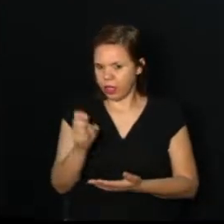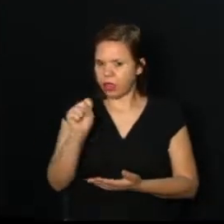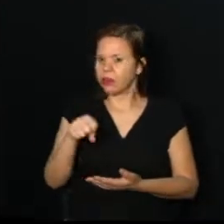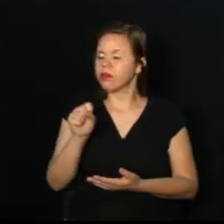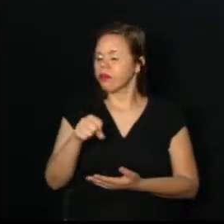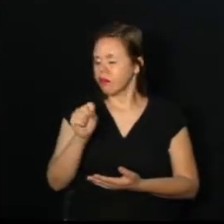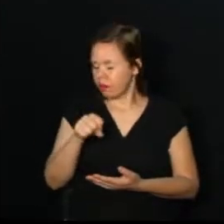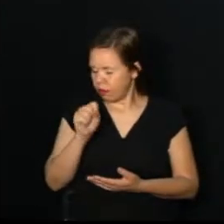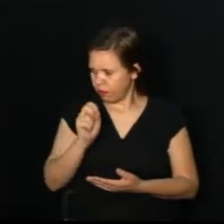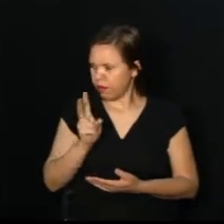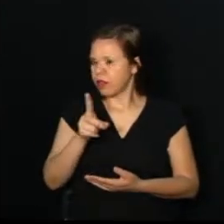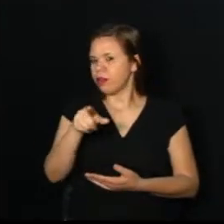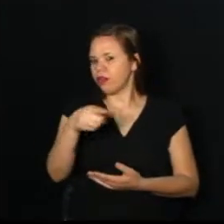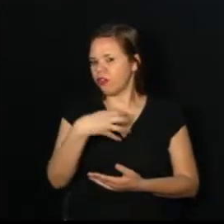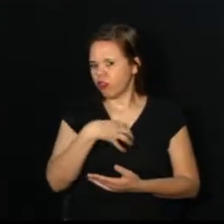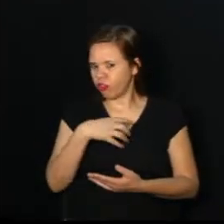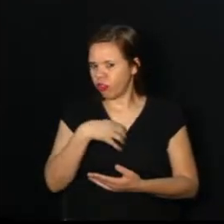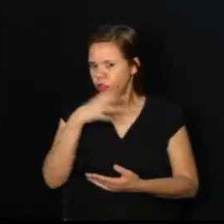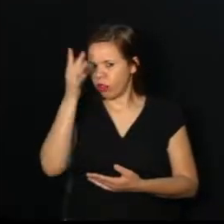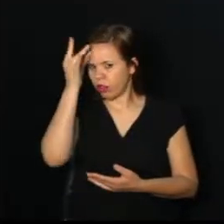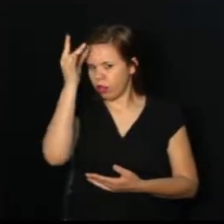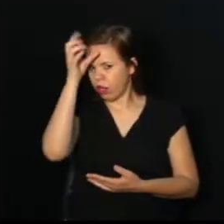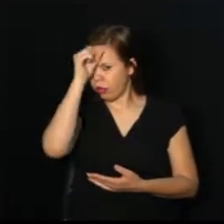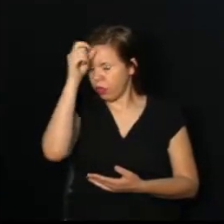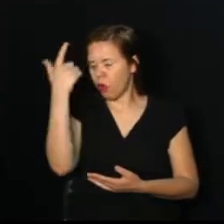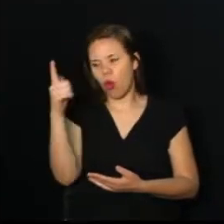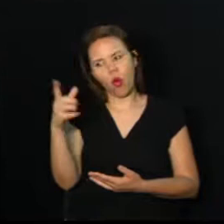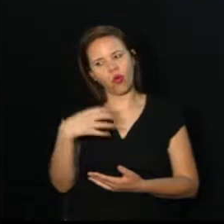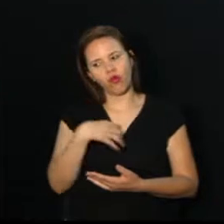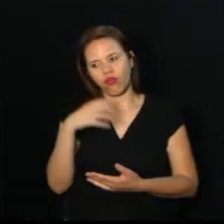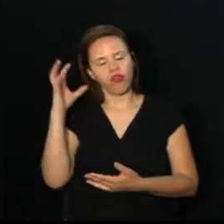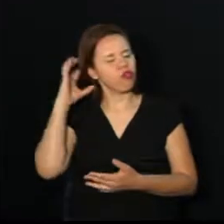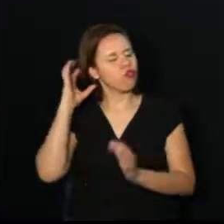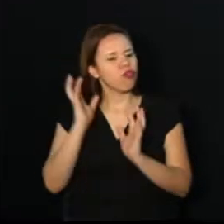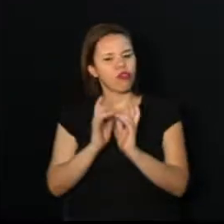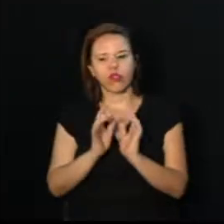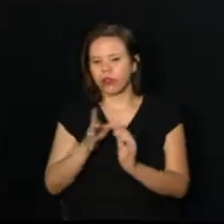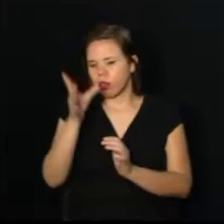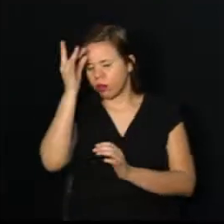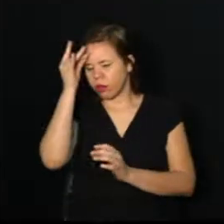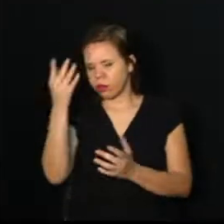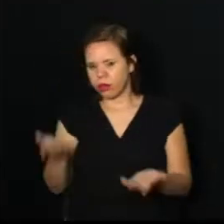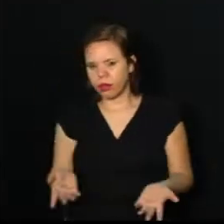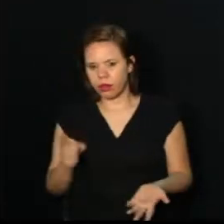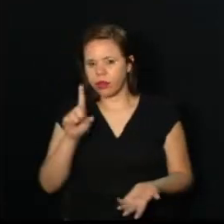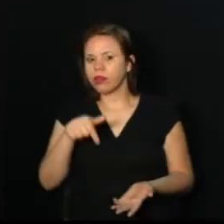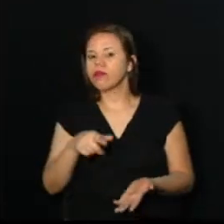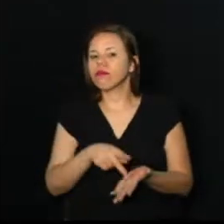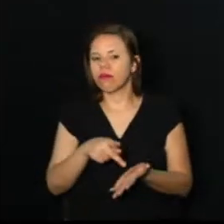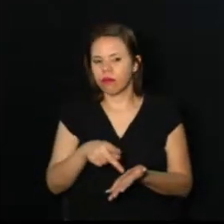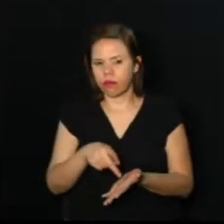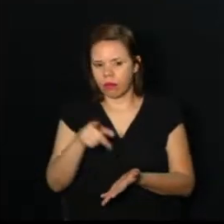Sempre? Não tem outro jeito? Não, é assim.